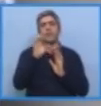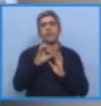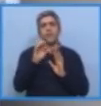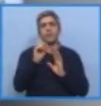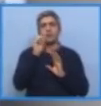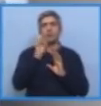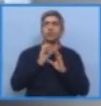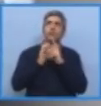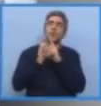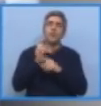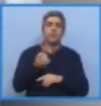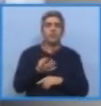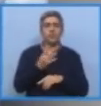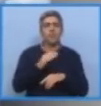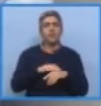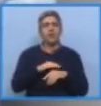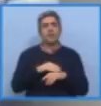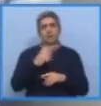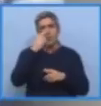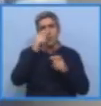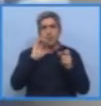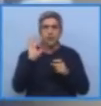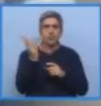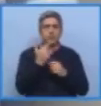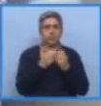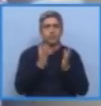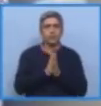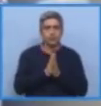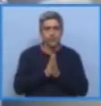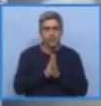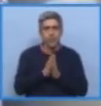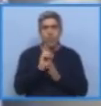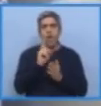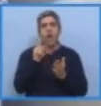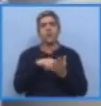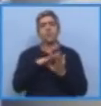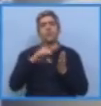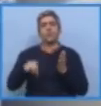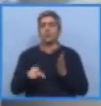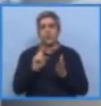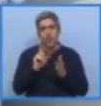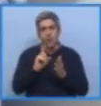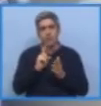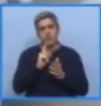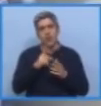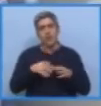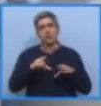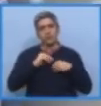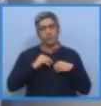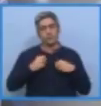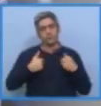que o Senhor perdoa os pecados da humanidade. Não é pura e simplesmente cancelando-os, mas é assumindo-os sobre